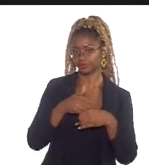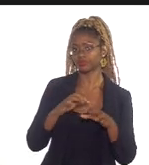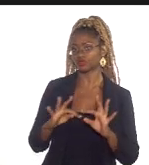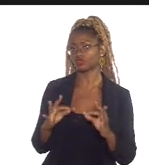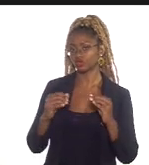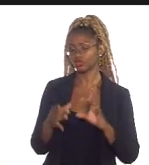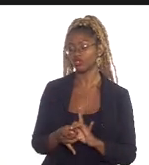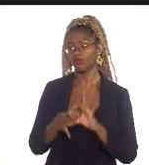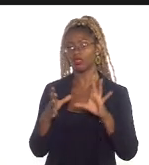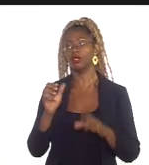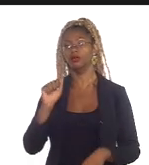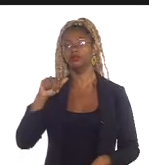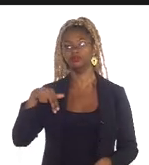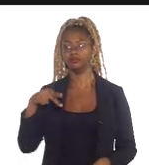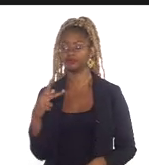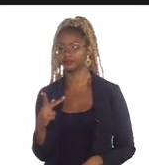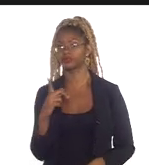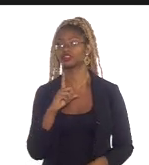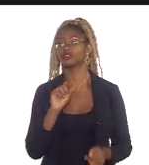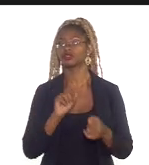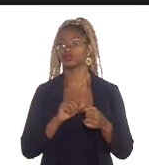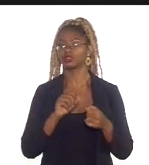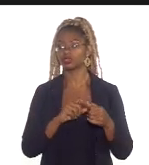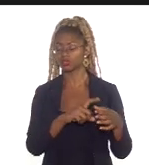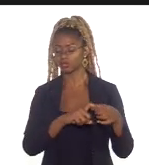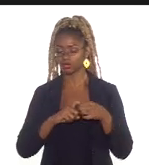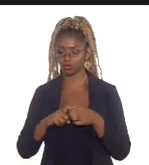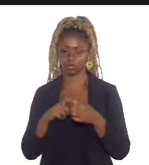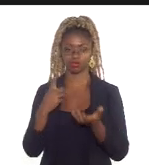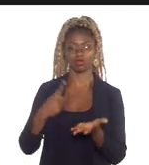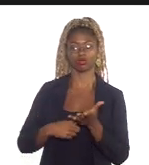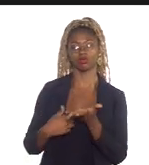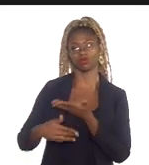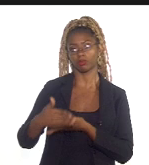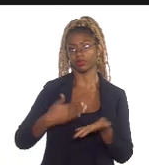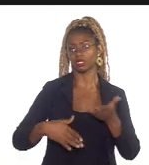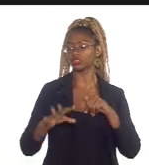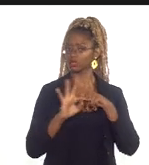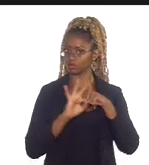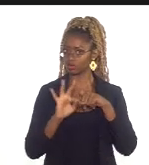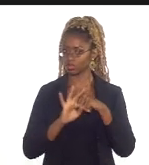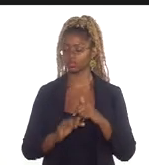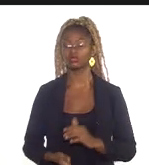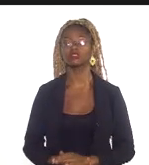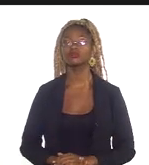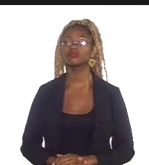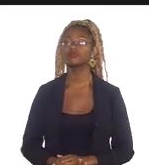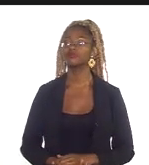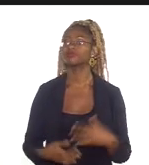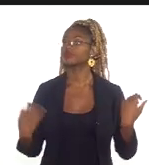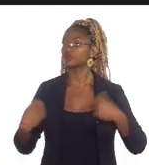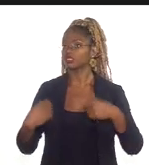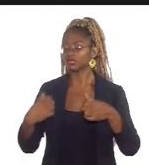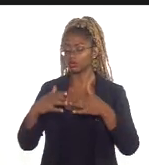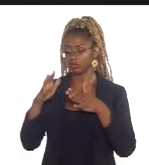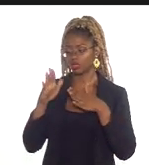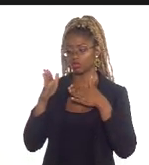faça o convênio e o acordo de cooperação técnica. Temos que seguir aí a